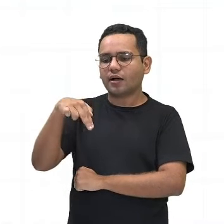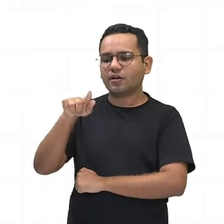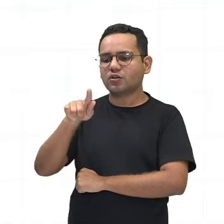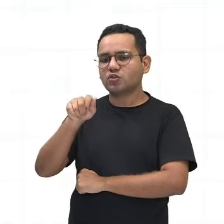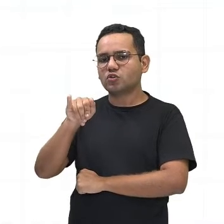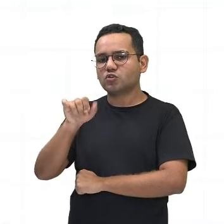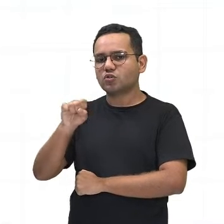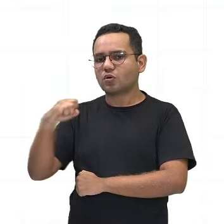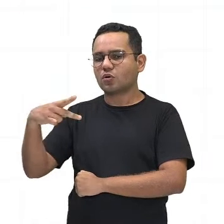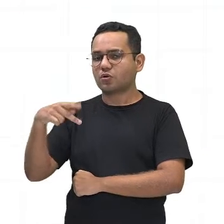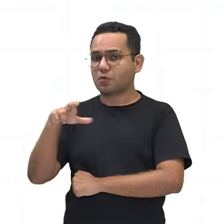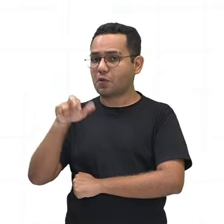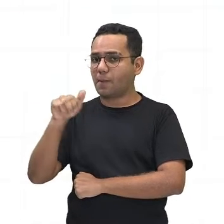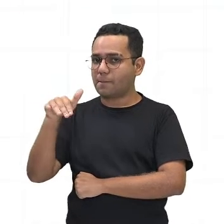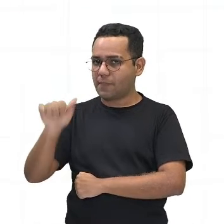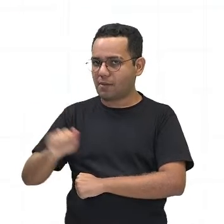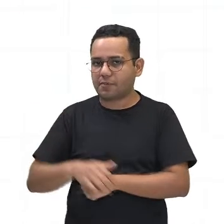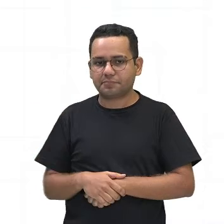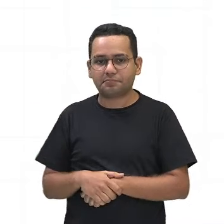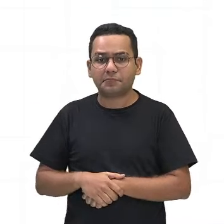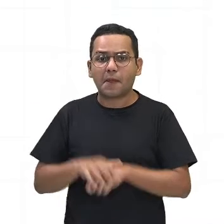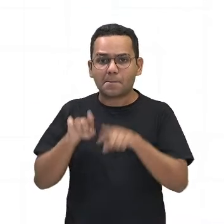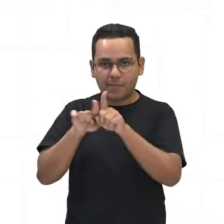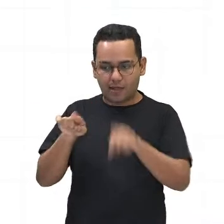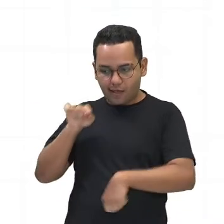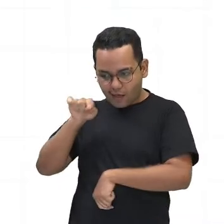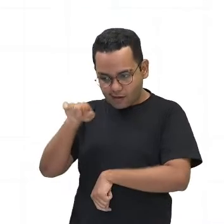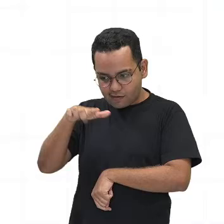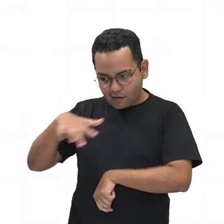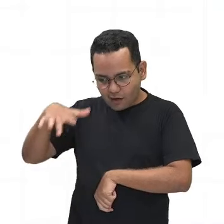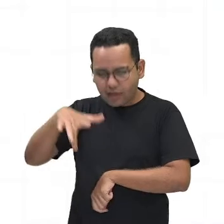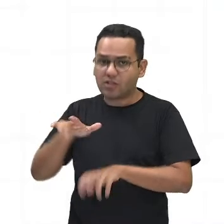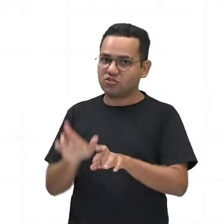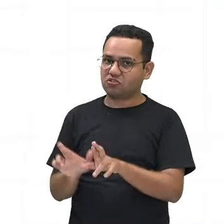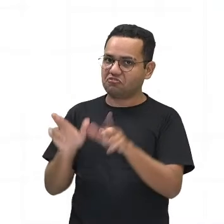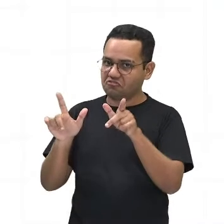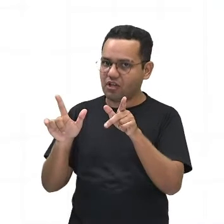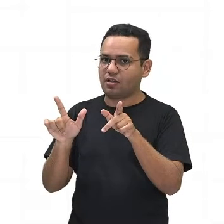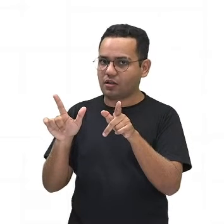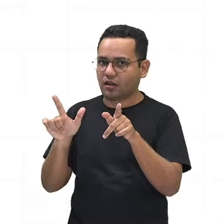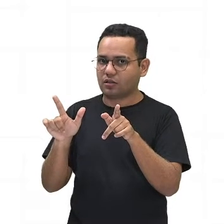possuem outra estrutura, digamos assim,